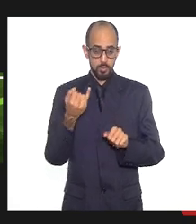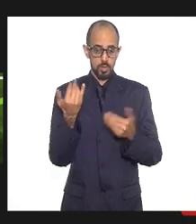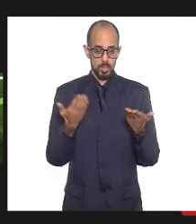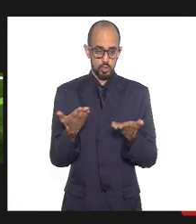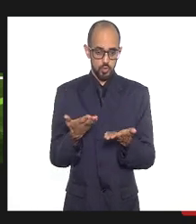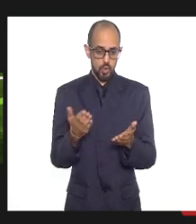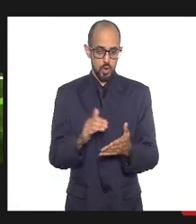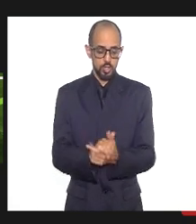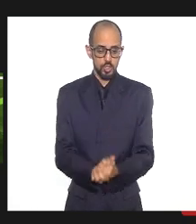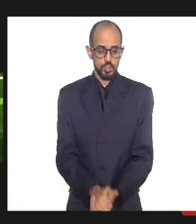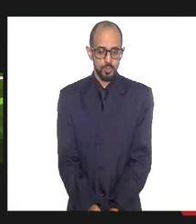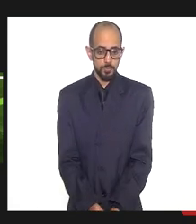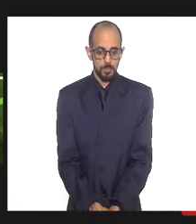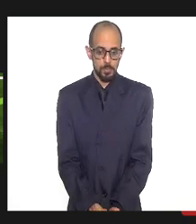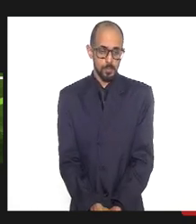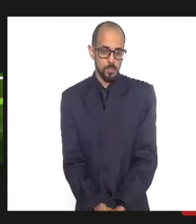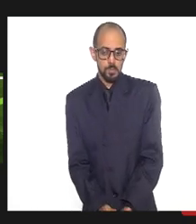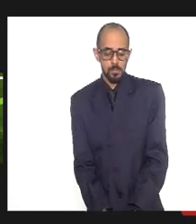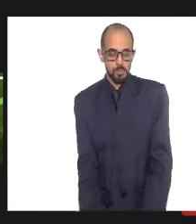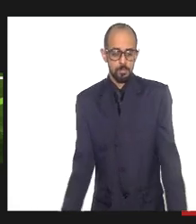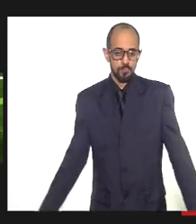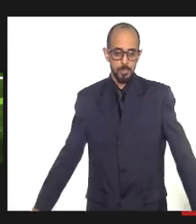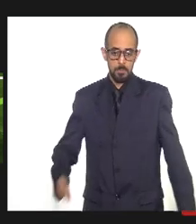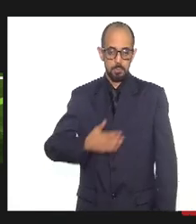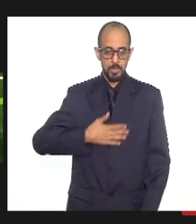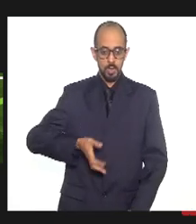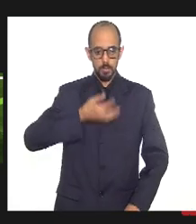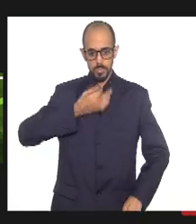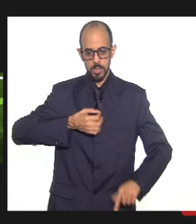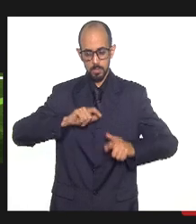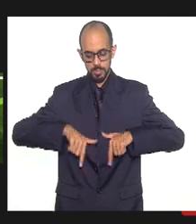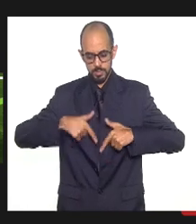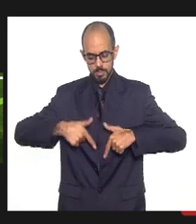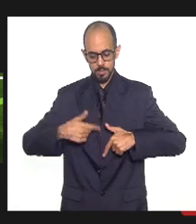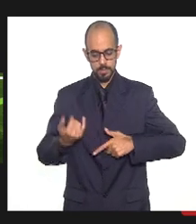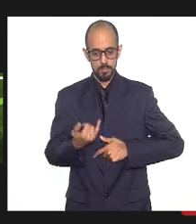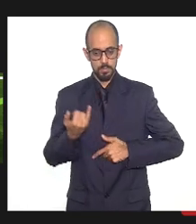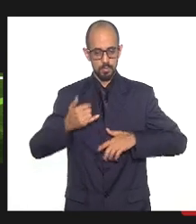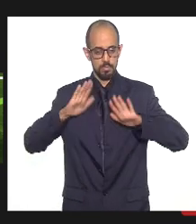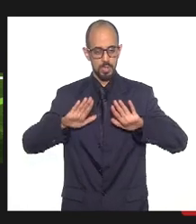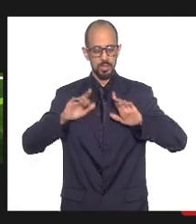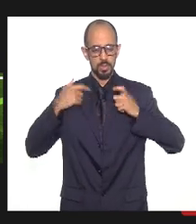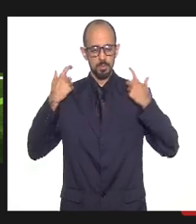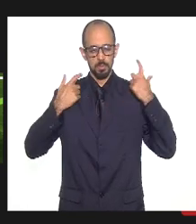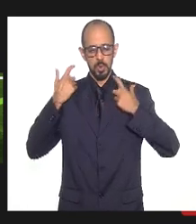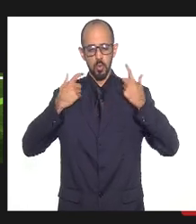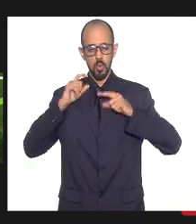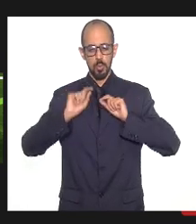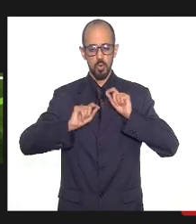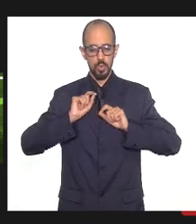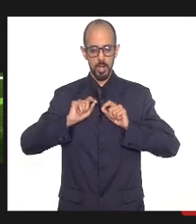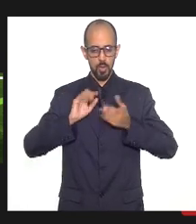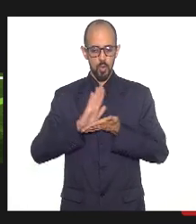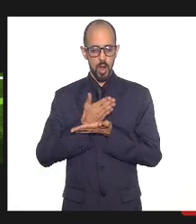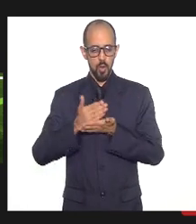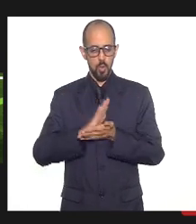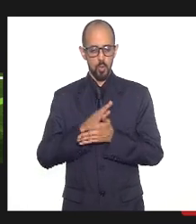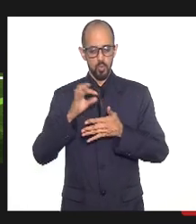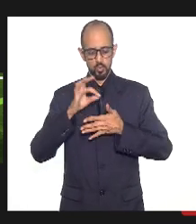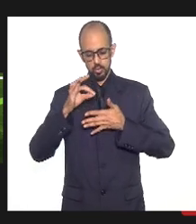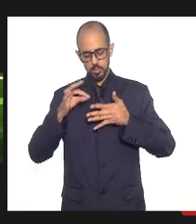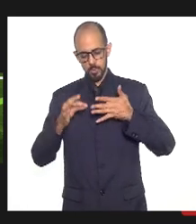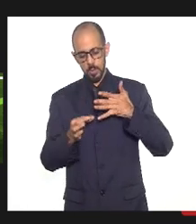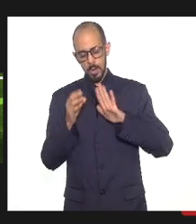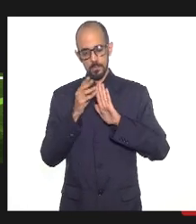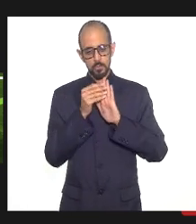momento, eu acho que a iniciativa é importante, mas eu me preocupo um pouco com alguns pontos do